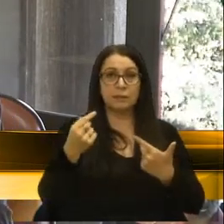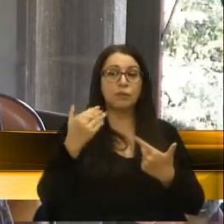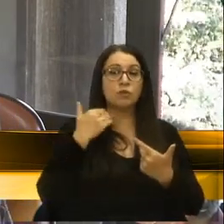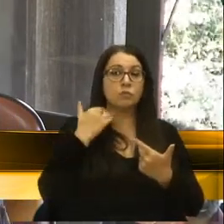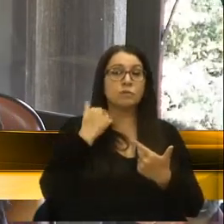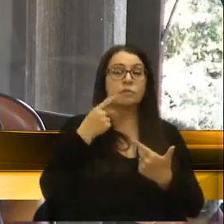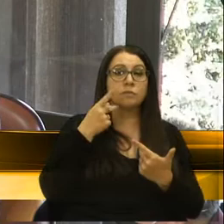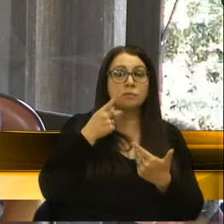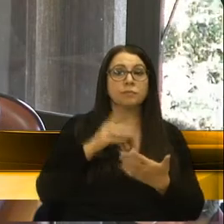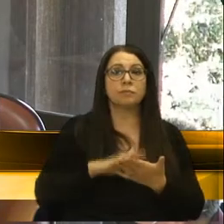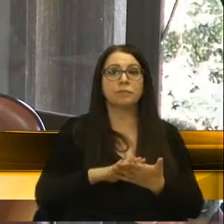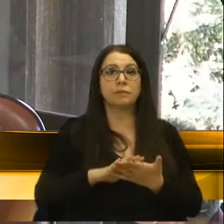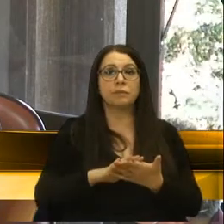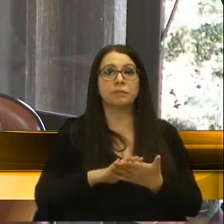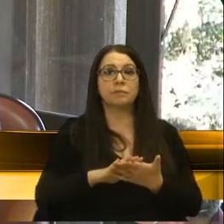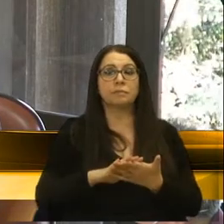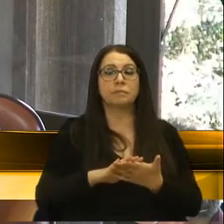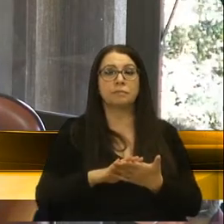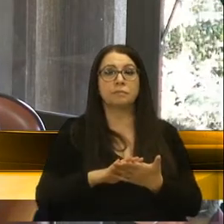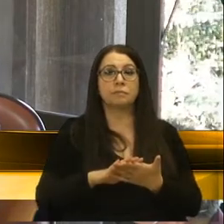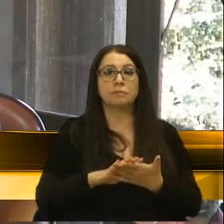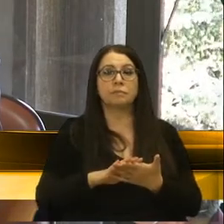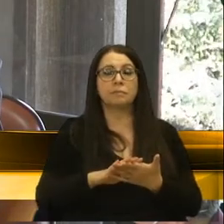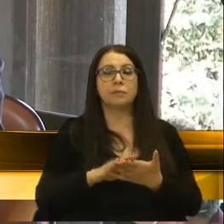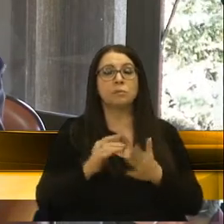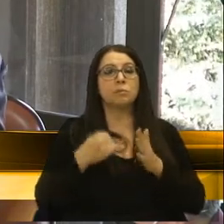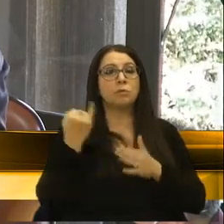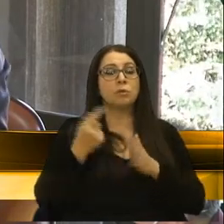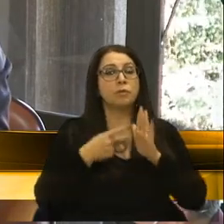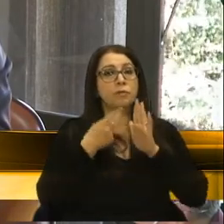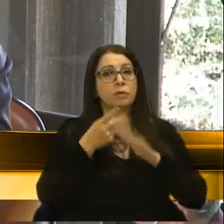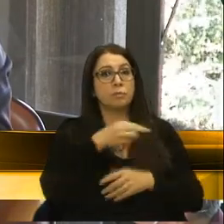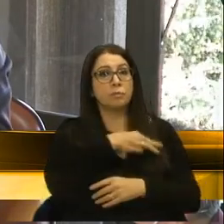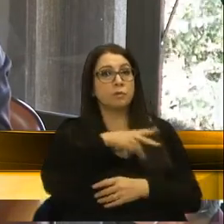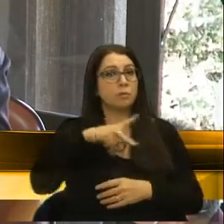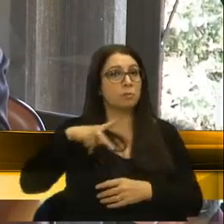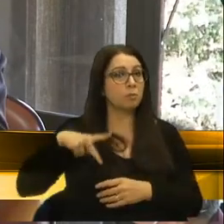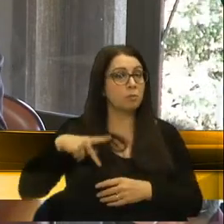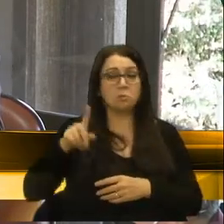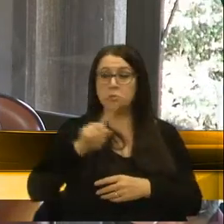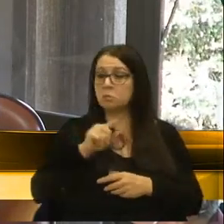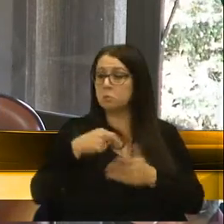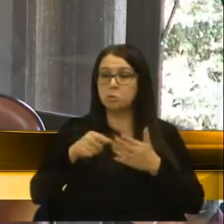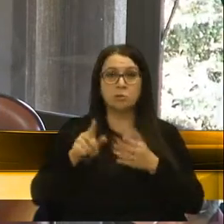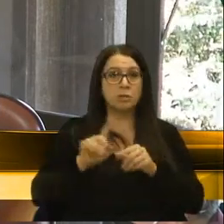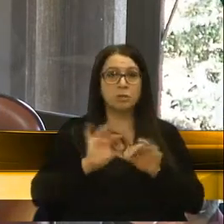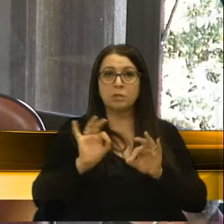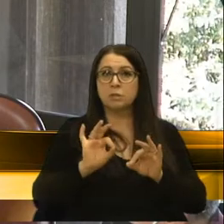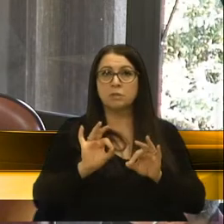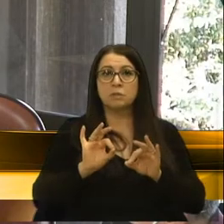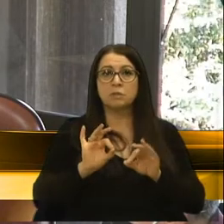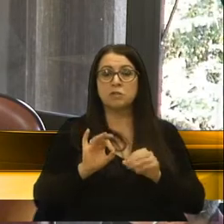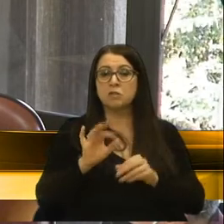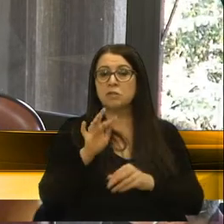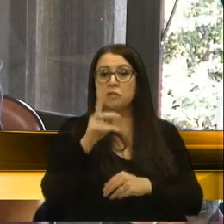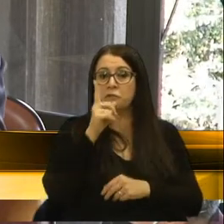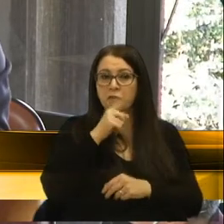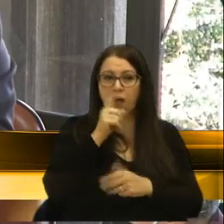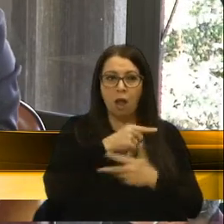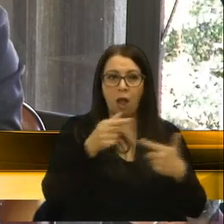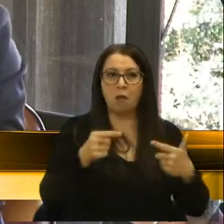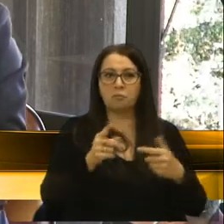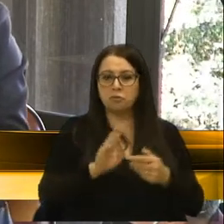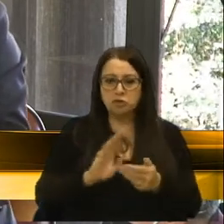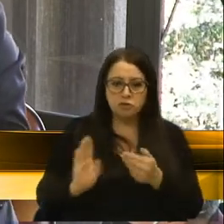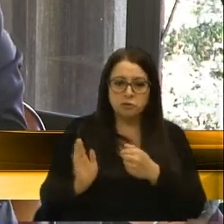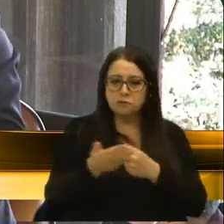coloca: cabe destacar que o Ministério Público não apontou qualquer indício de fraude, de desvio